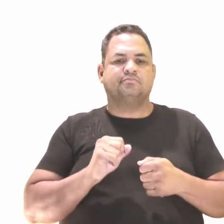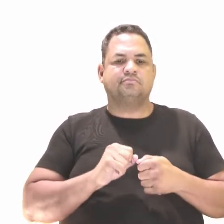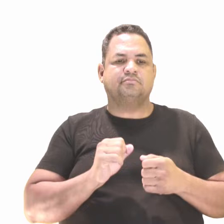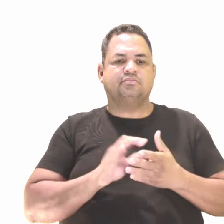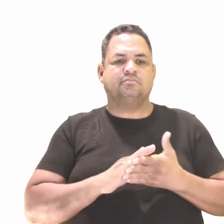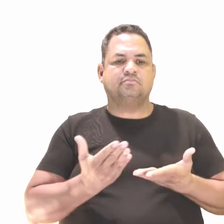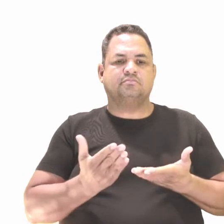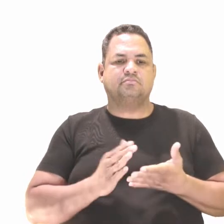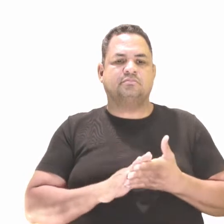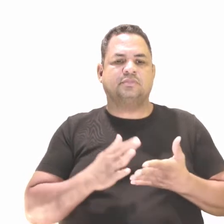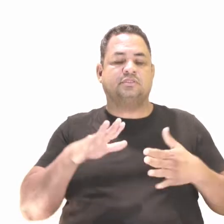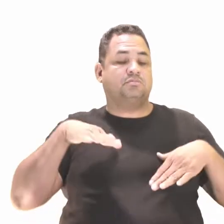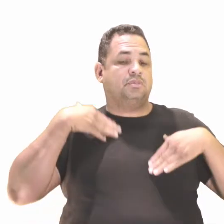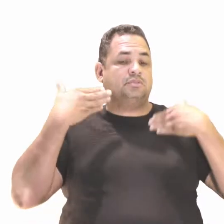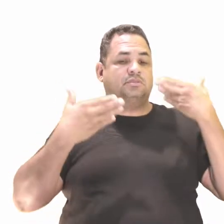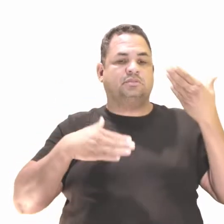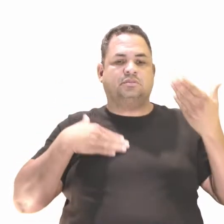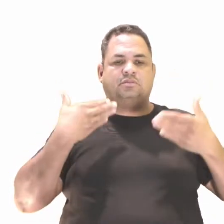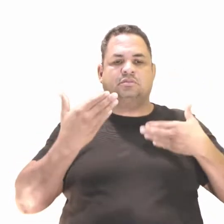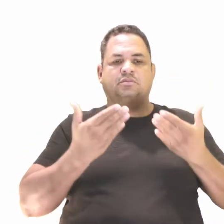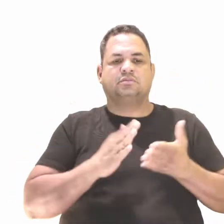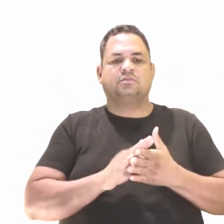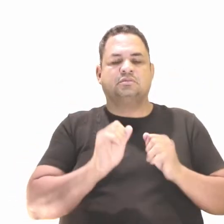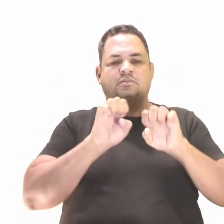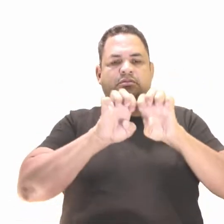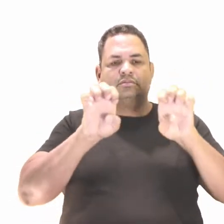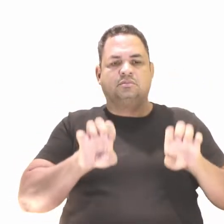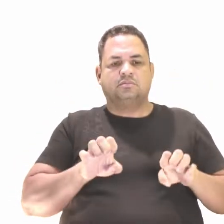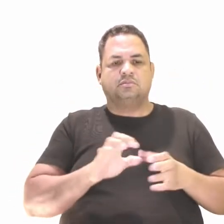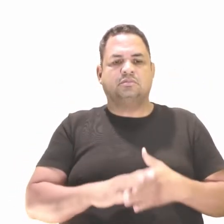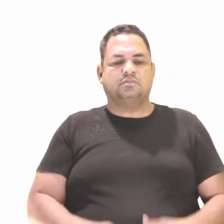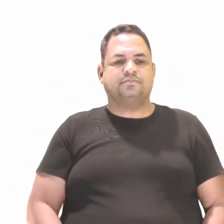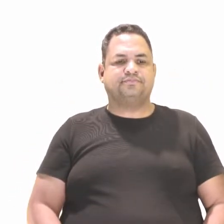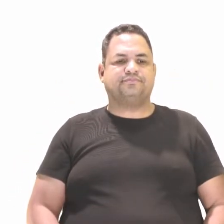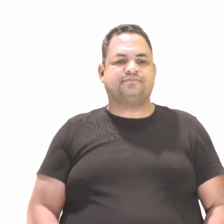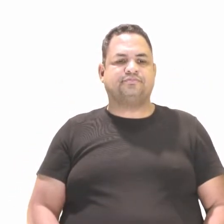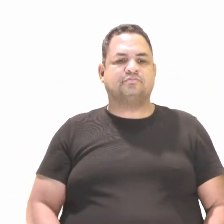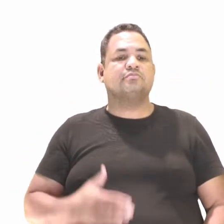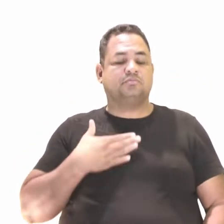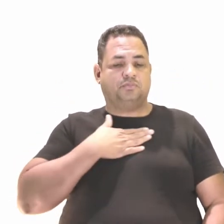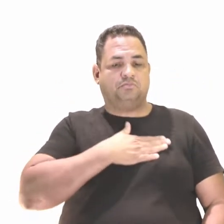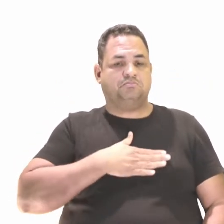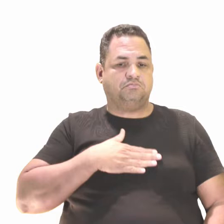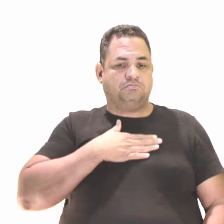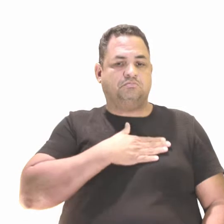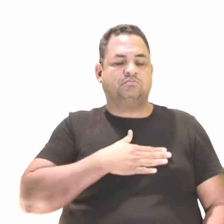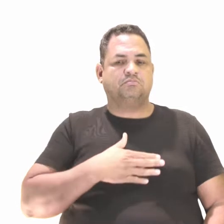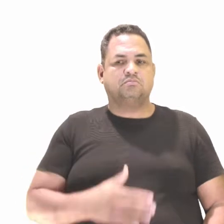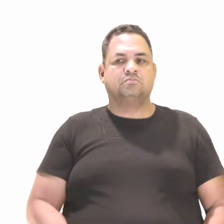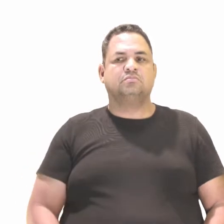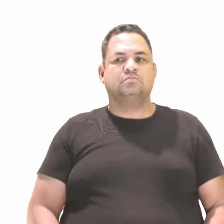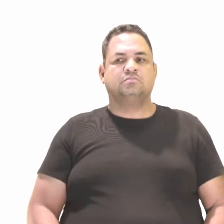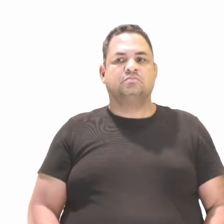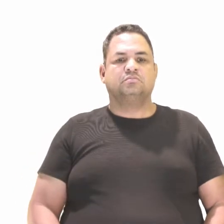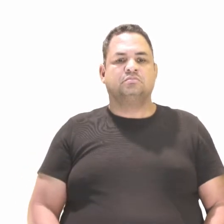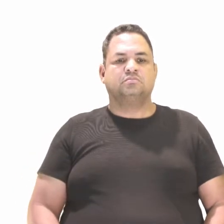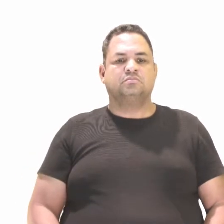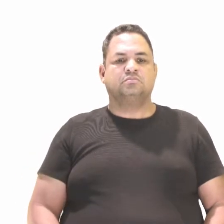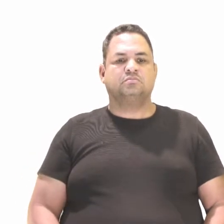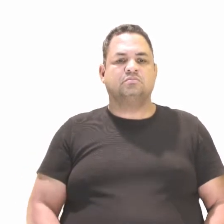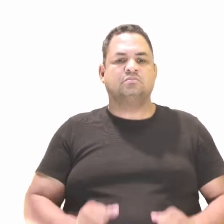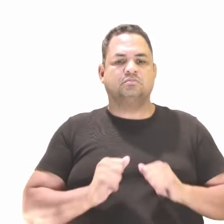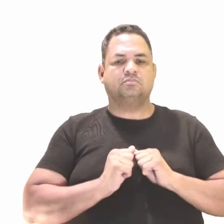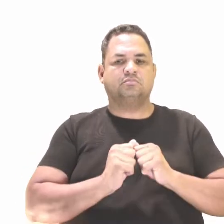desse rolê. Então ela usa a estrutura de come along. Would you like? Você gostaria to come along, de